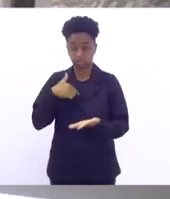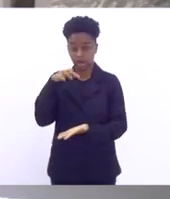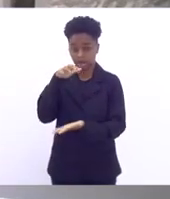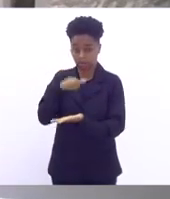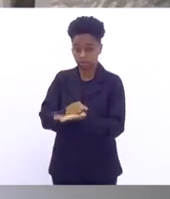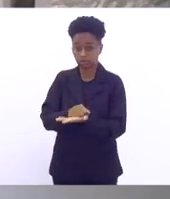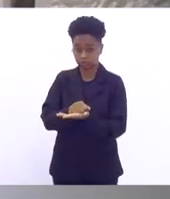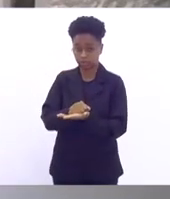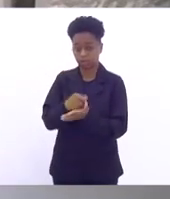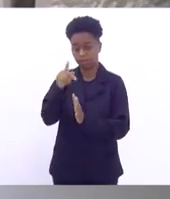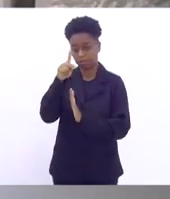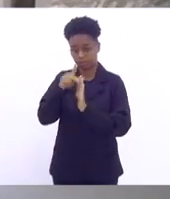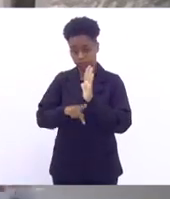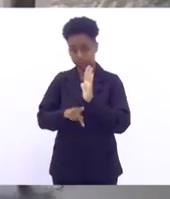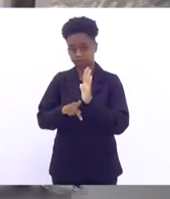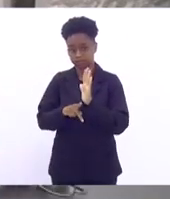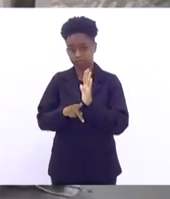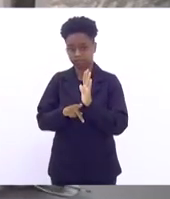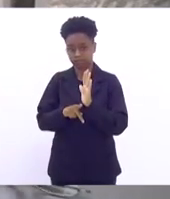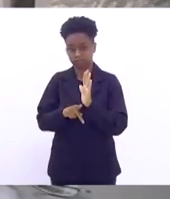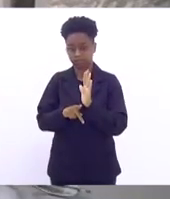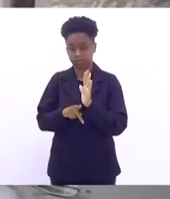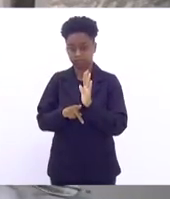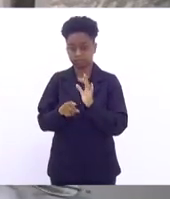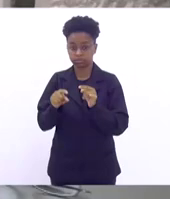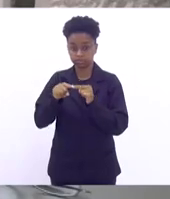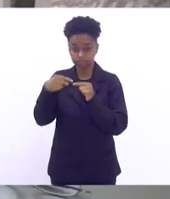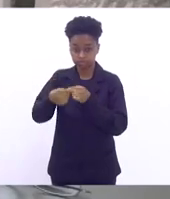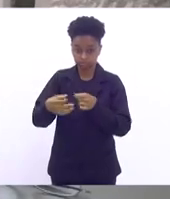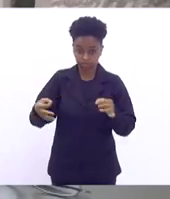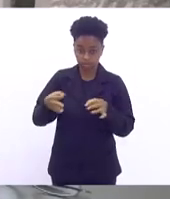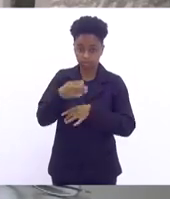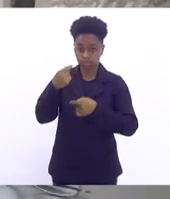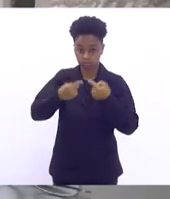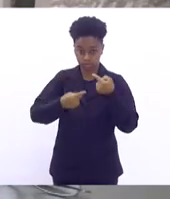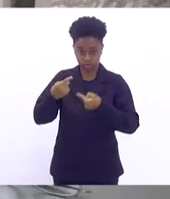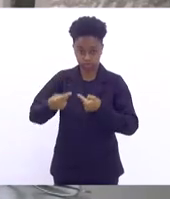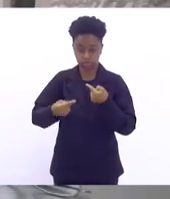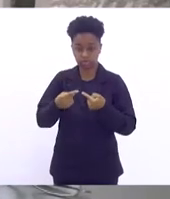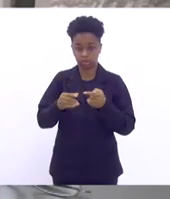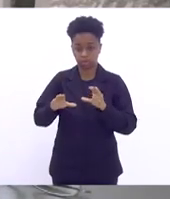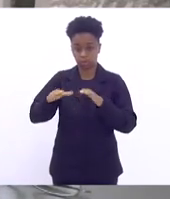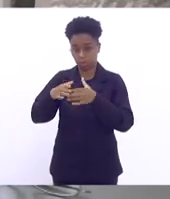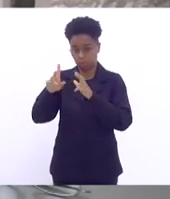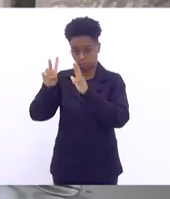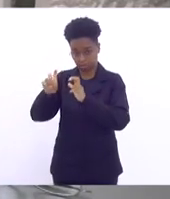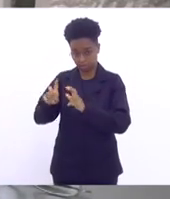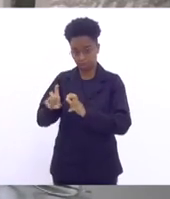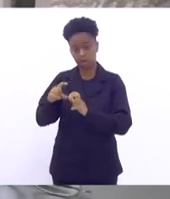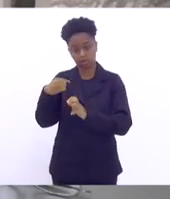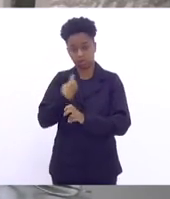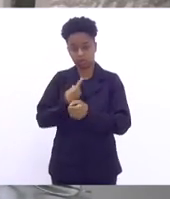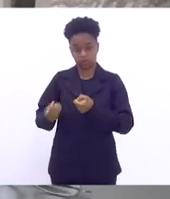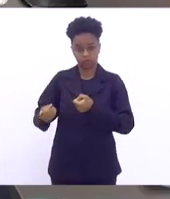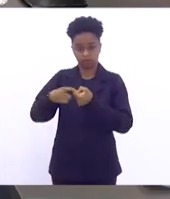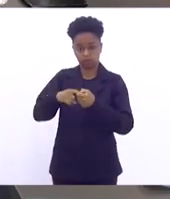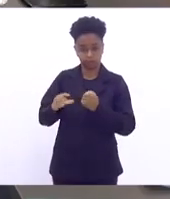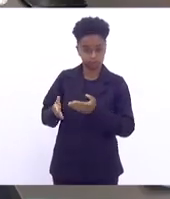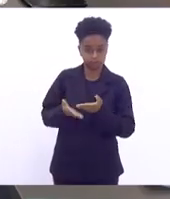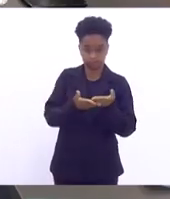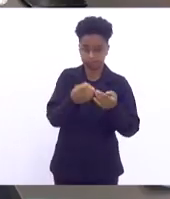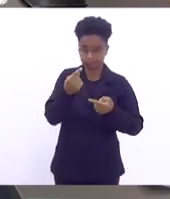aí esse projeto quando terminar a discussão na na comissão temática a gente retorna ao projeto